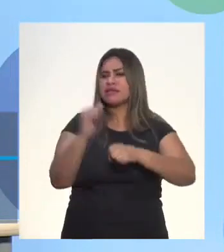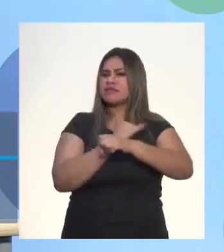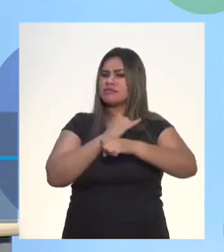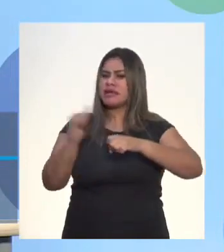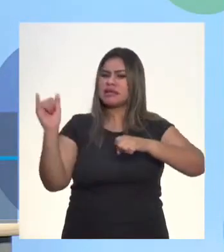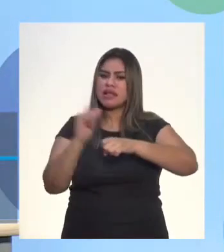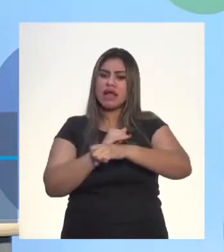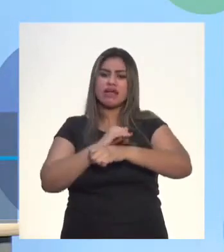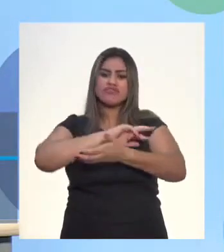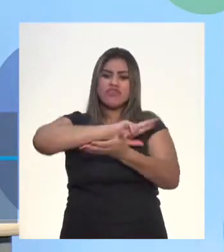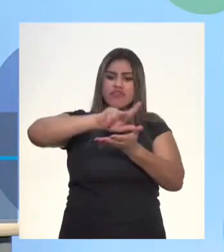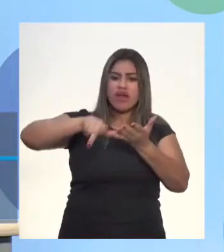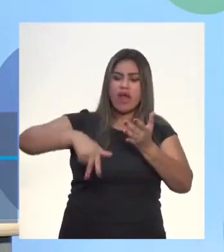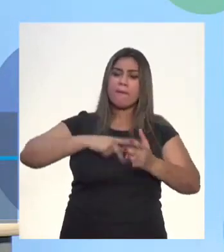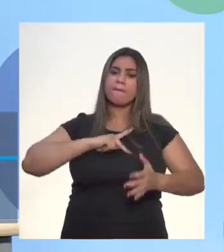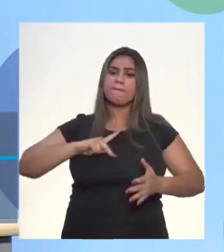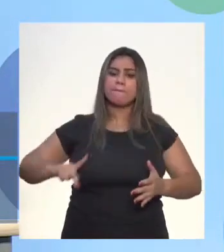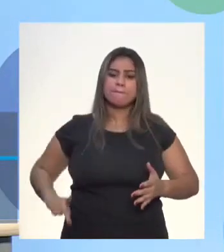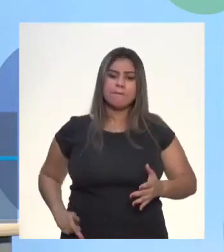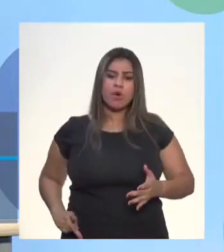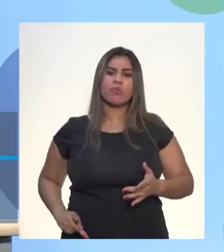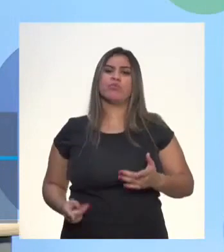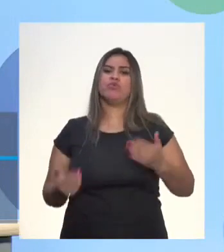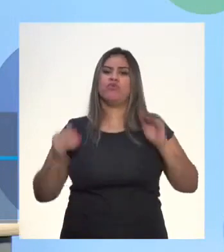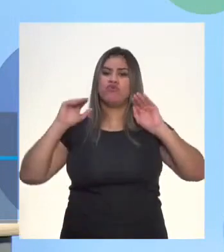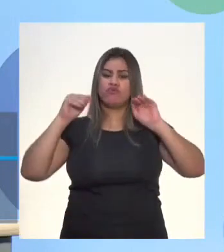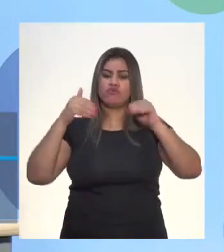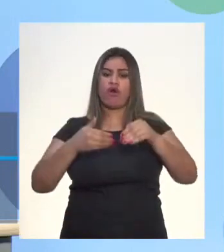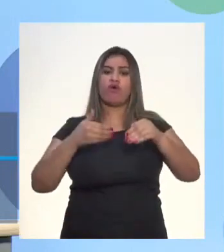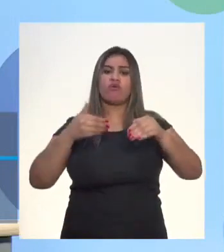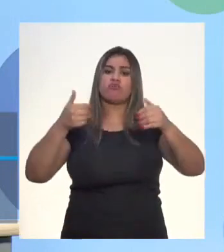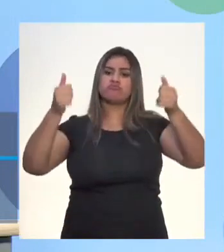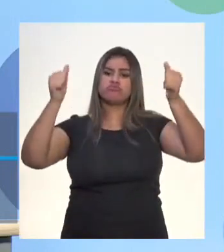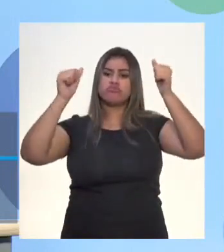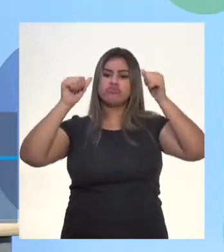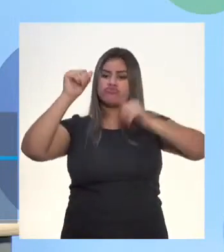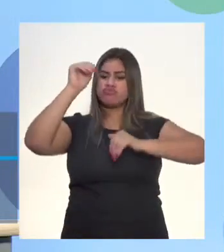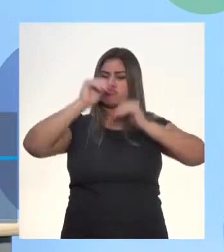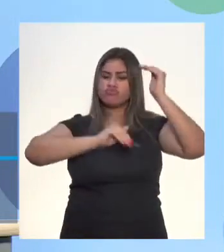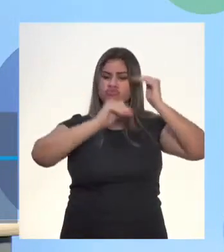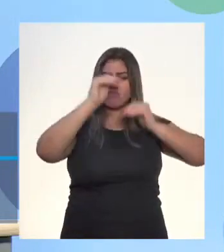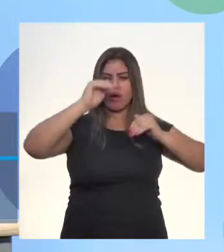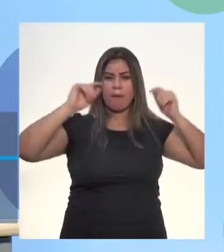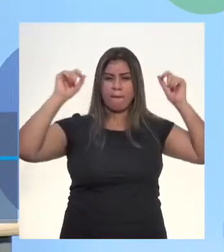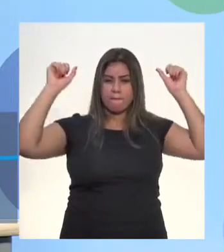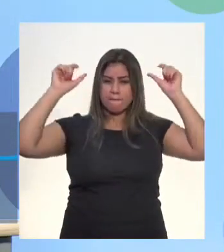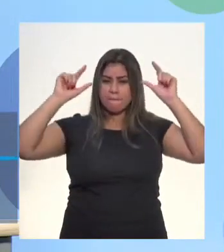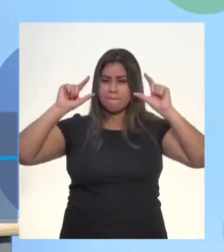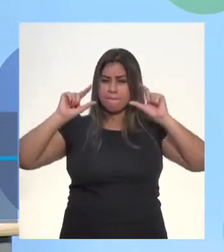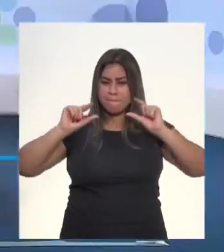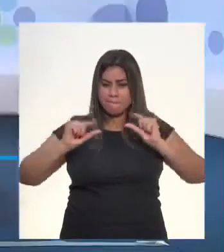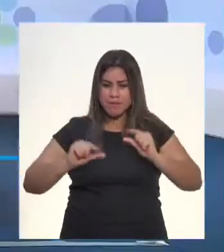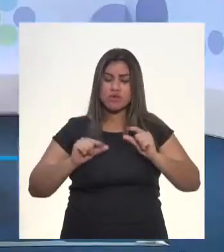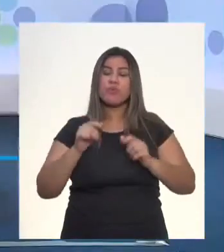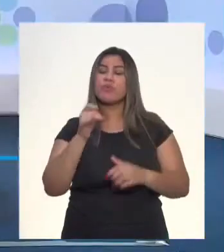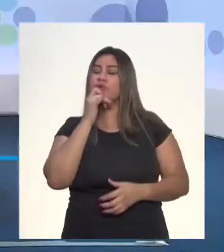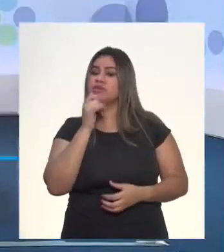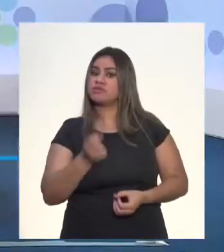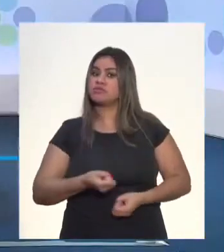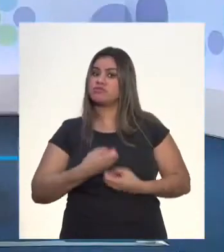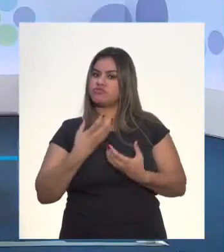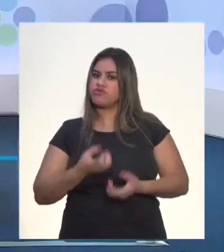recursos públicos direcionados, né, para diminuir essa desigualdade. Nós temos, por exemplo, o dado, né, um dado